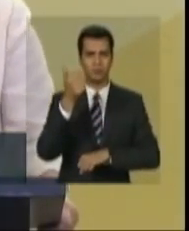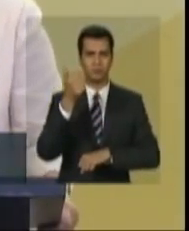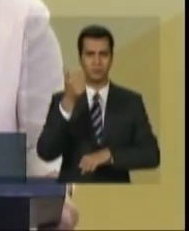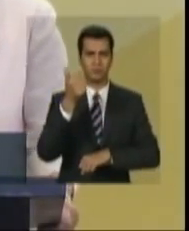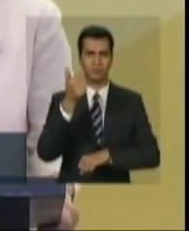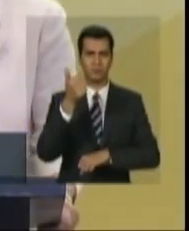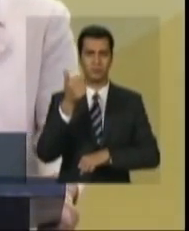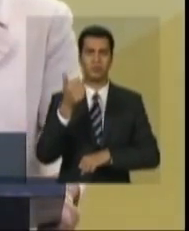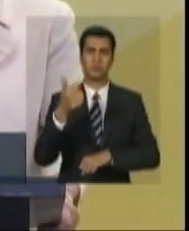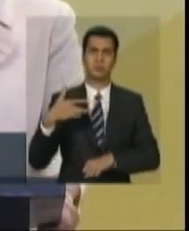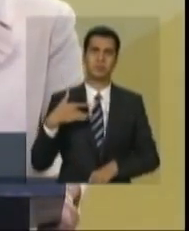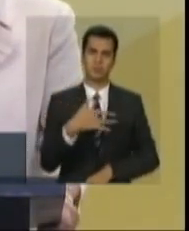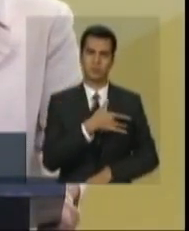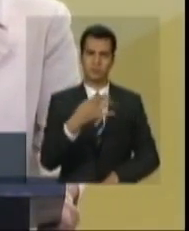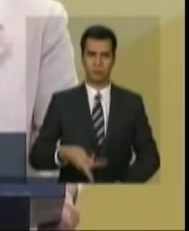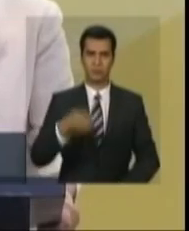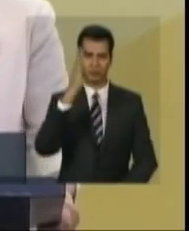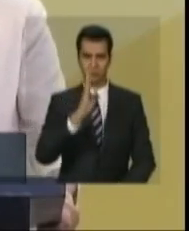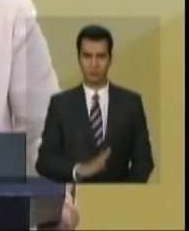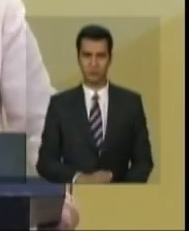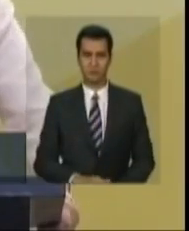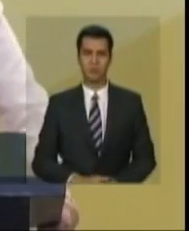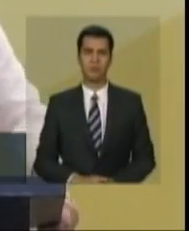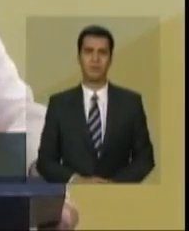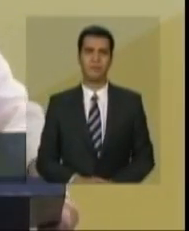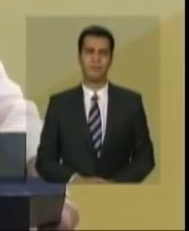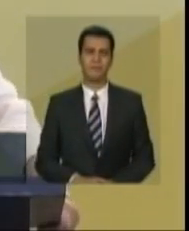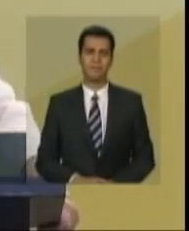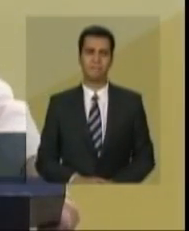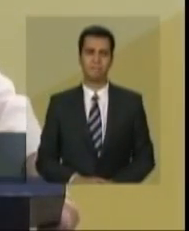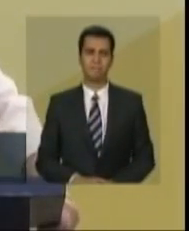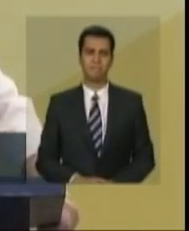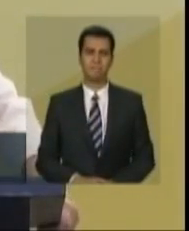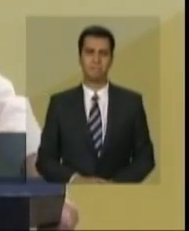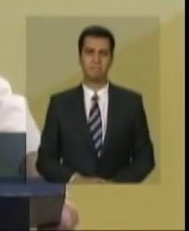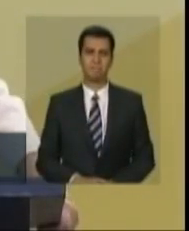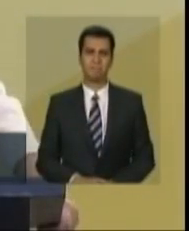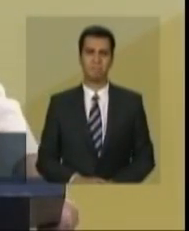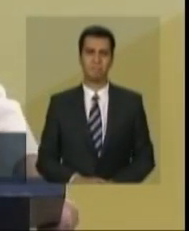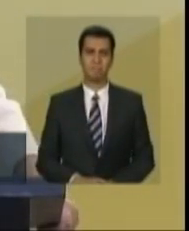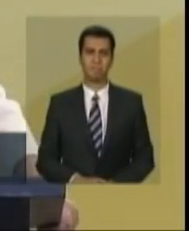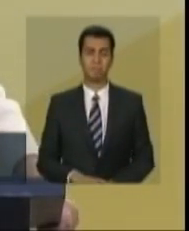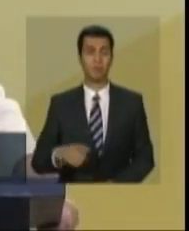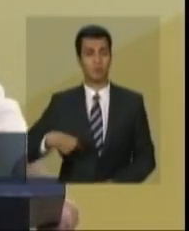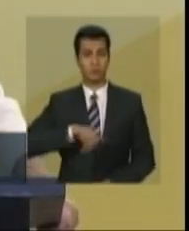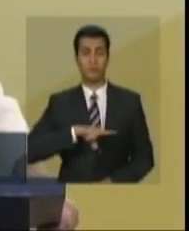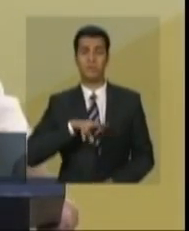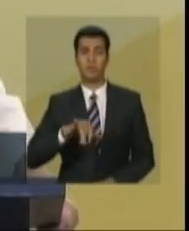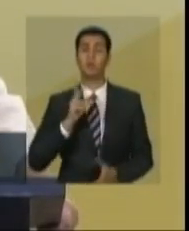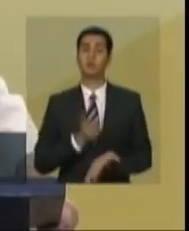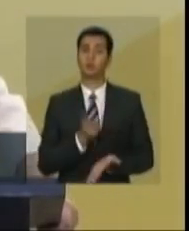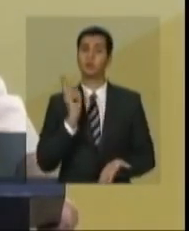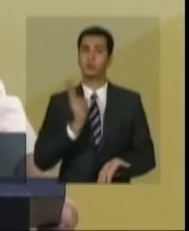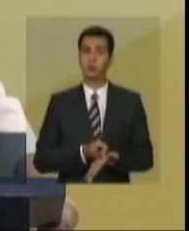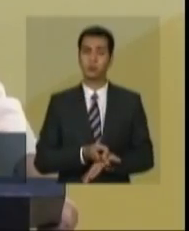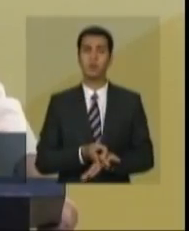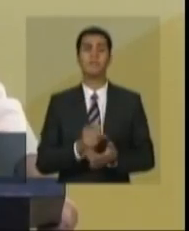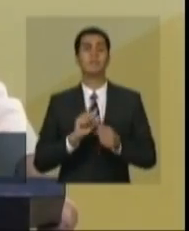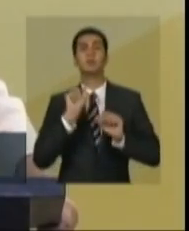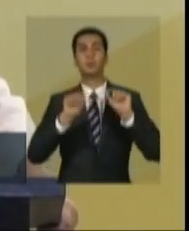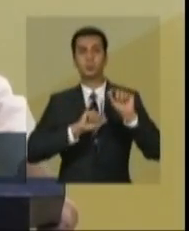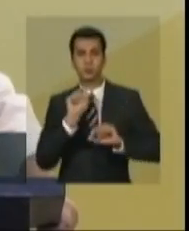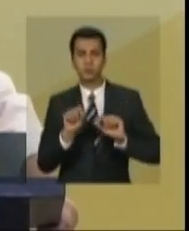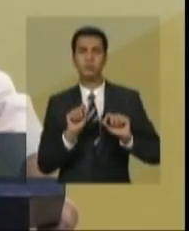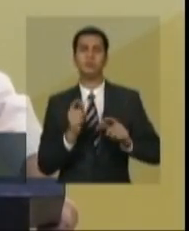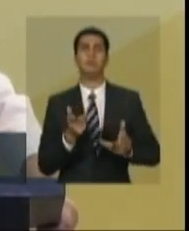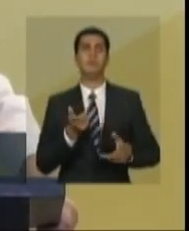recursos para a saúde pública do país. Para isso, vamos continuar a aperfeiçoar métodos,